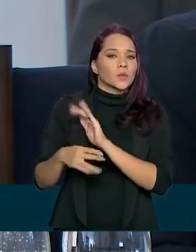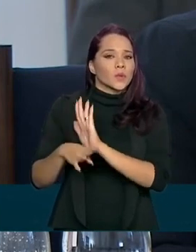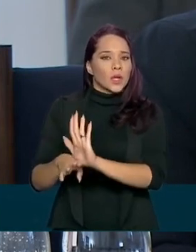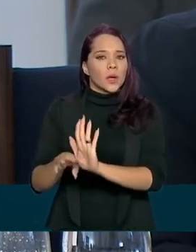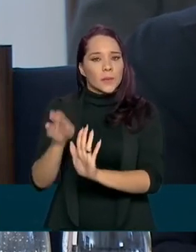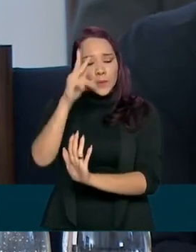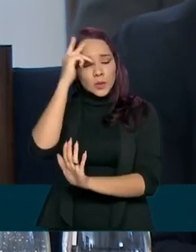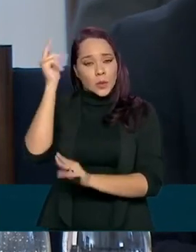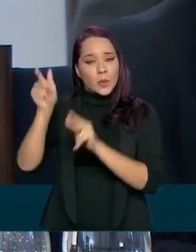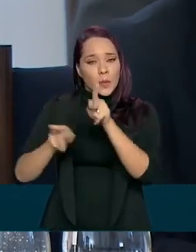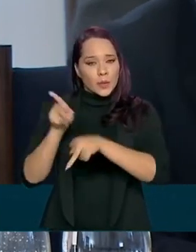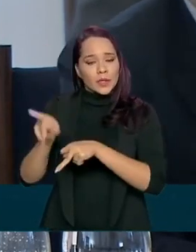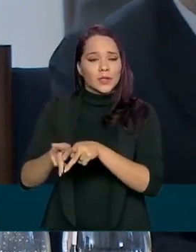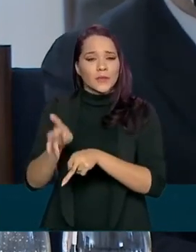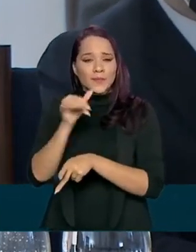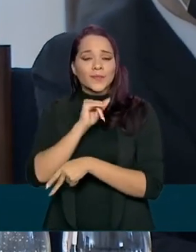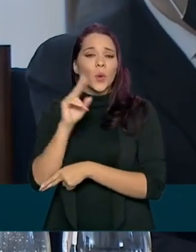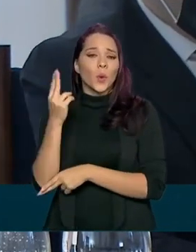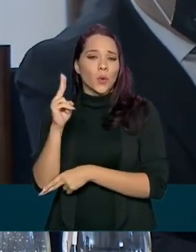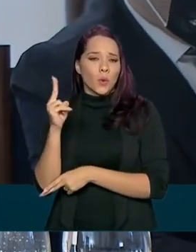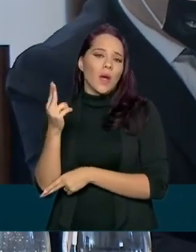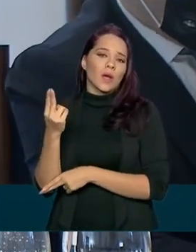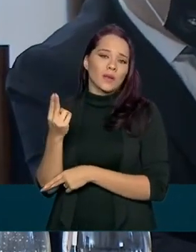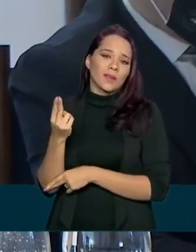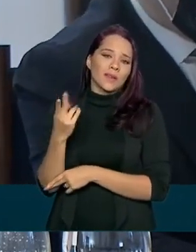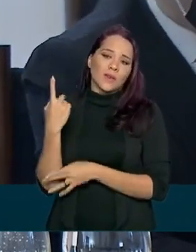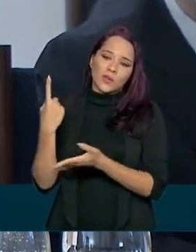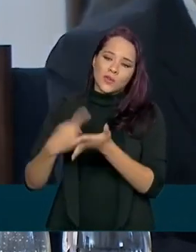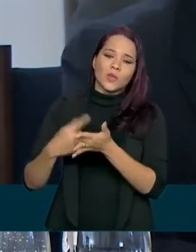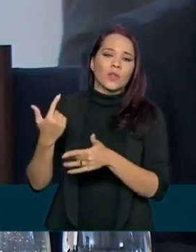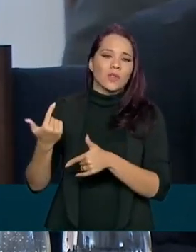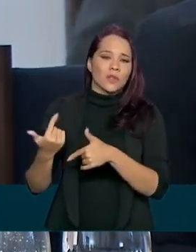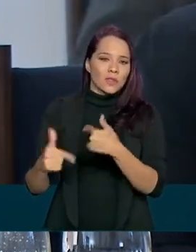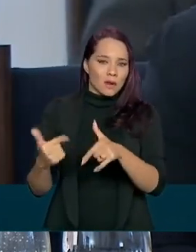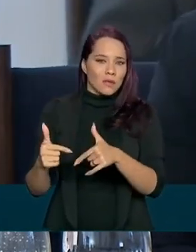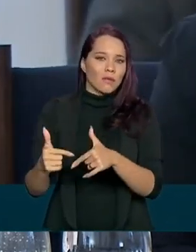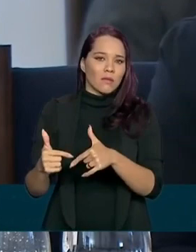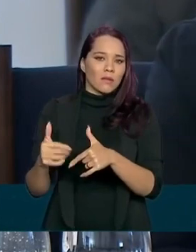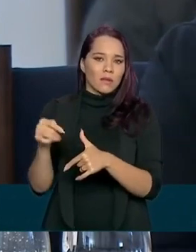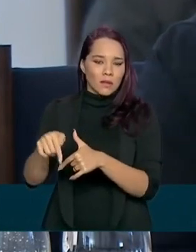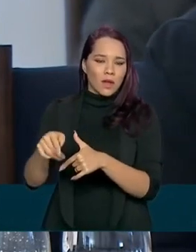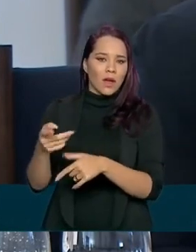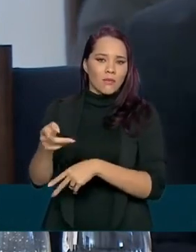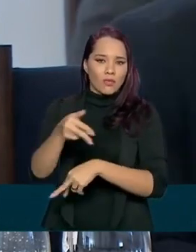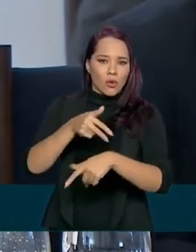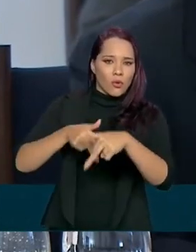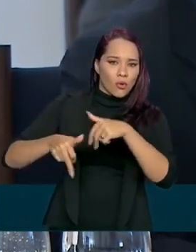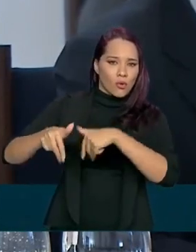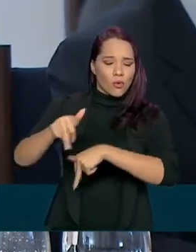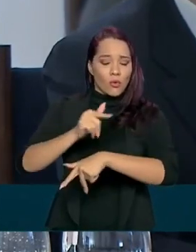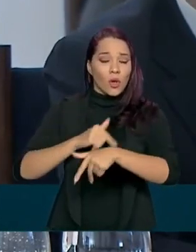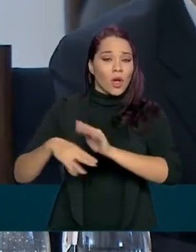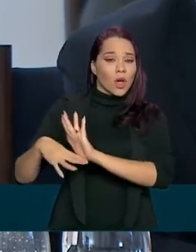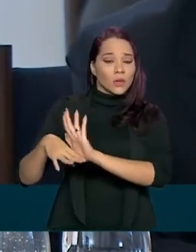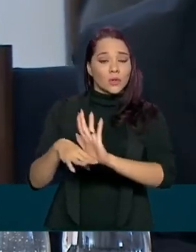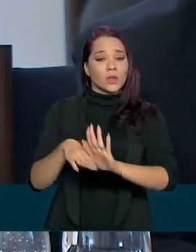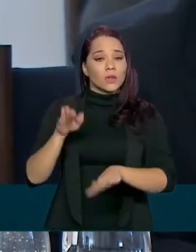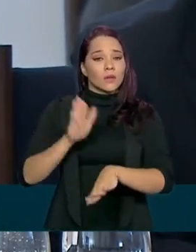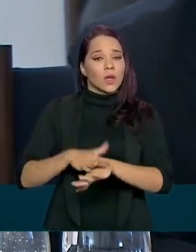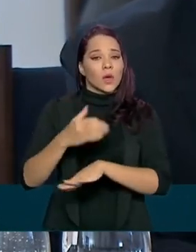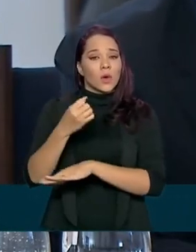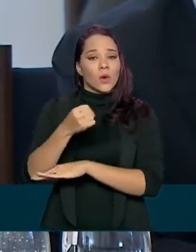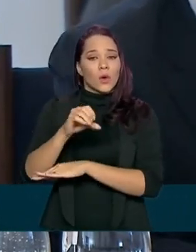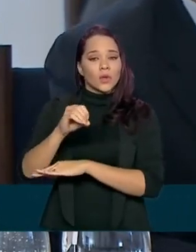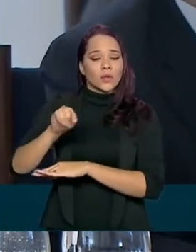especificamente com o uruguai conseguimos o entendimento uruguai para manter em funcionamento a circulação de fronteira beneficiando